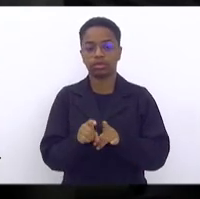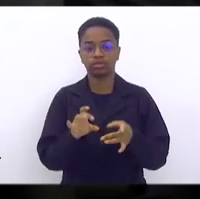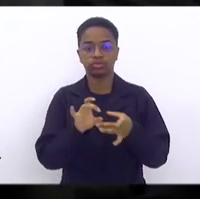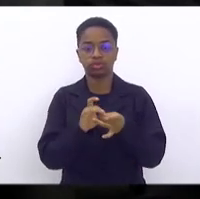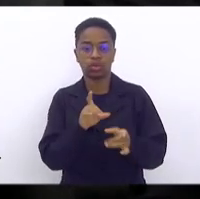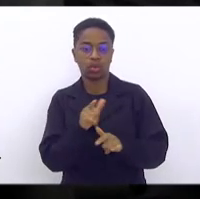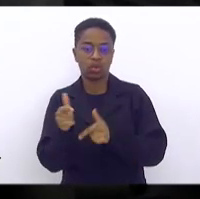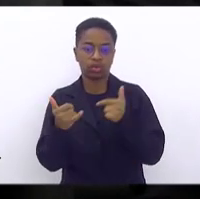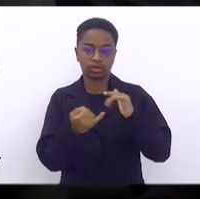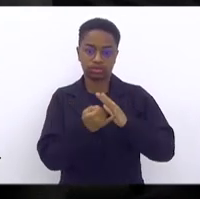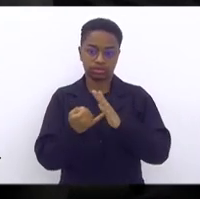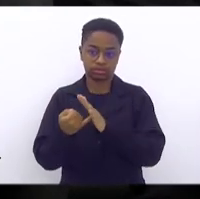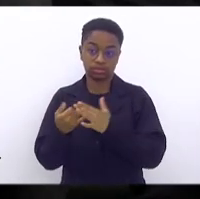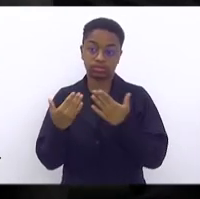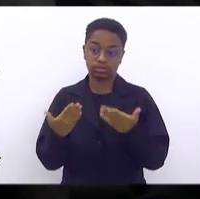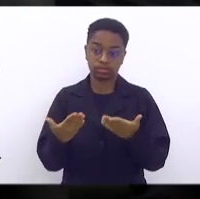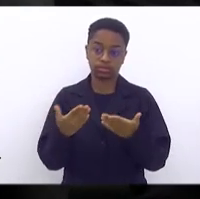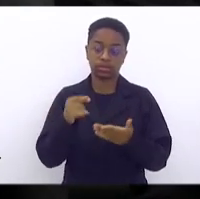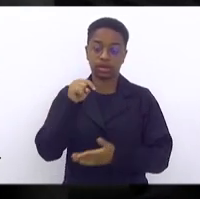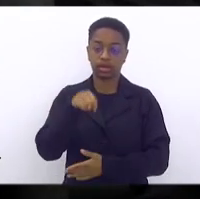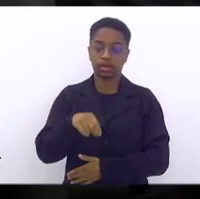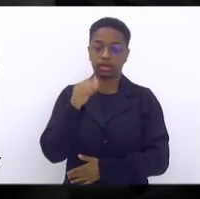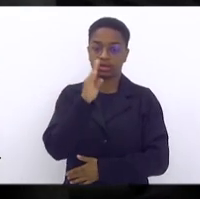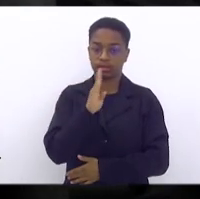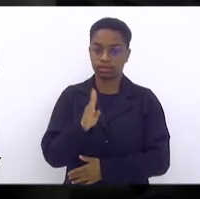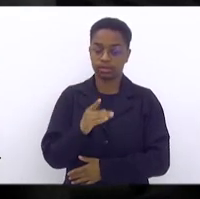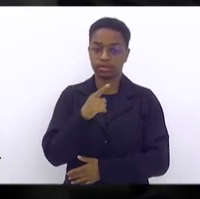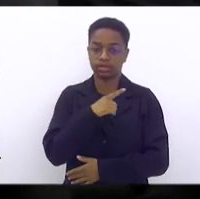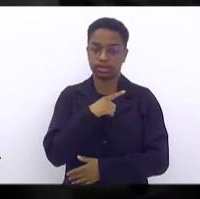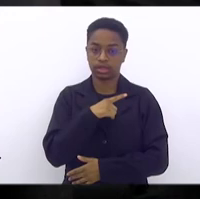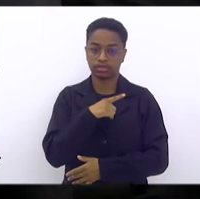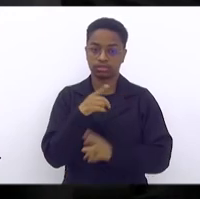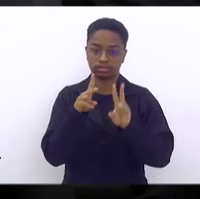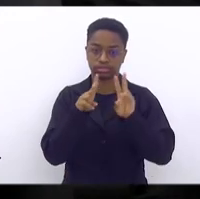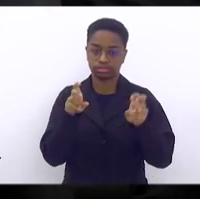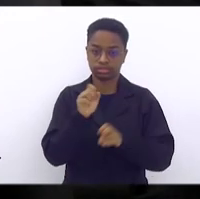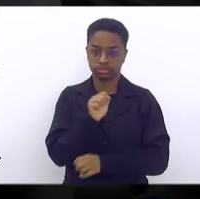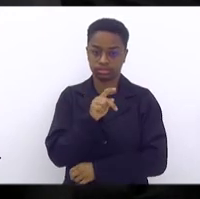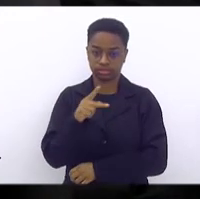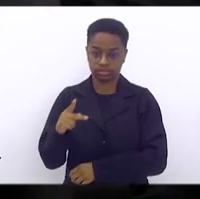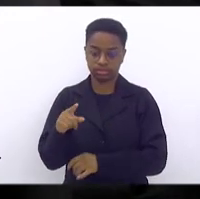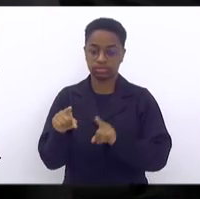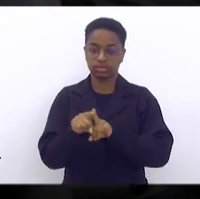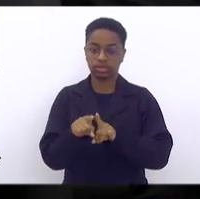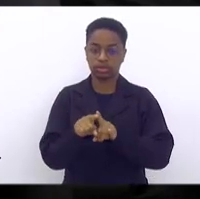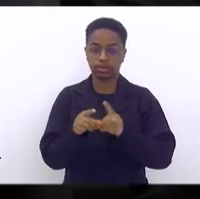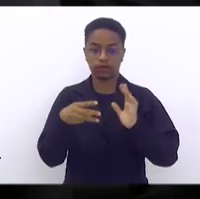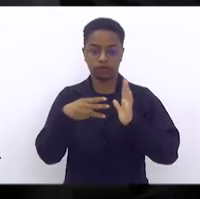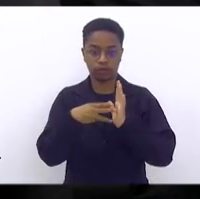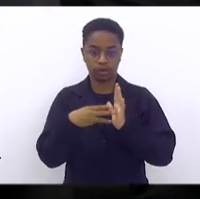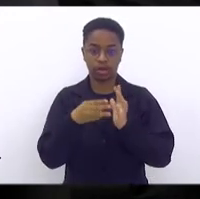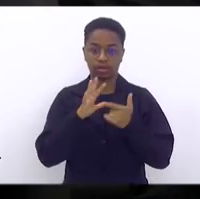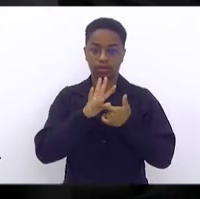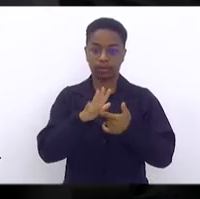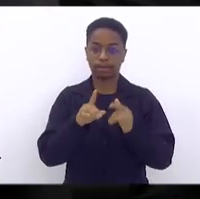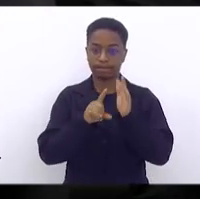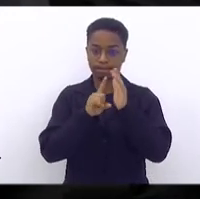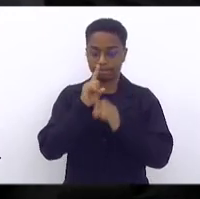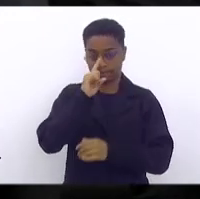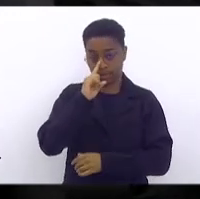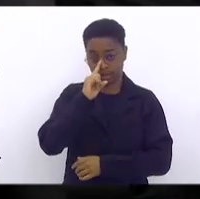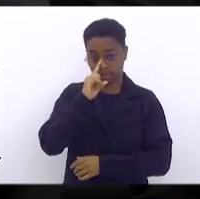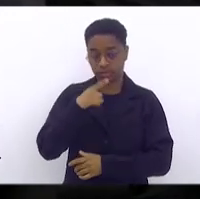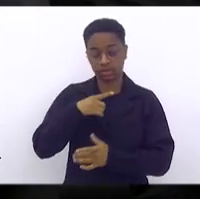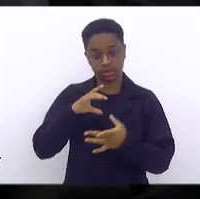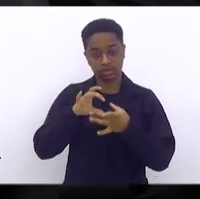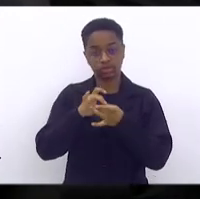comentei. Então, esse é o cenário que a gente tem no Brasil sobre o aplicativo, né? Formulário de risco, ele também já tem integrado o Maria da Penha virtual.